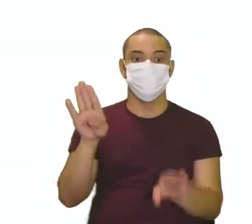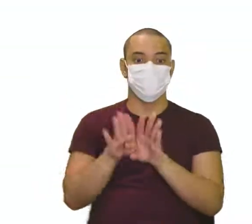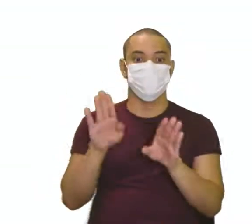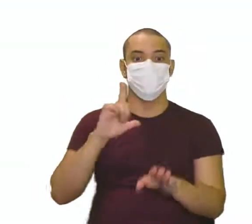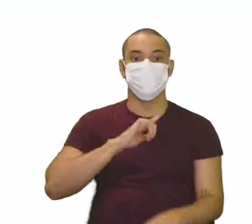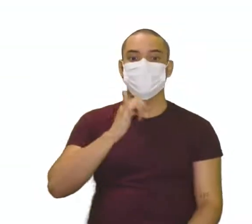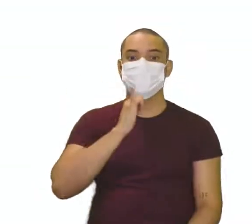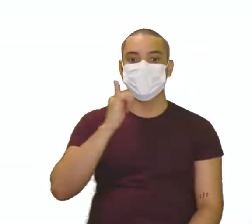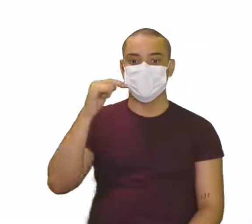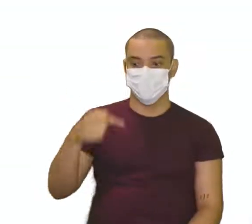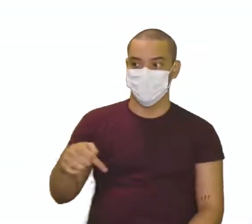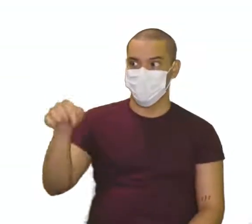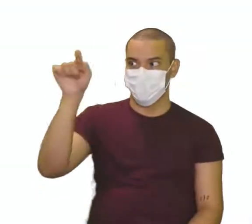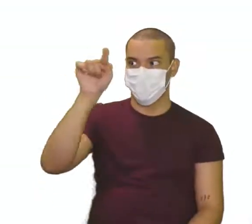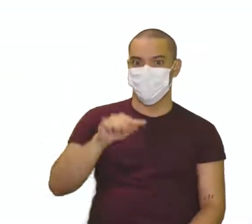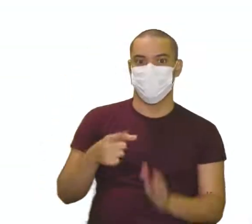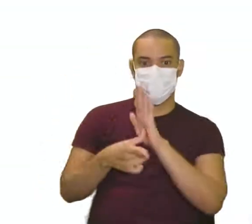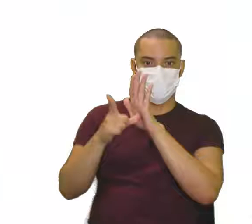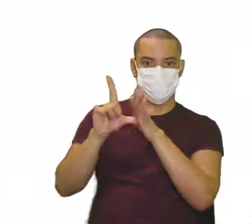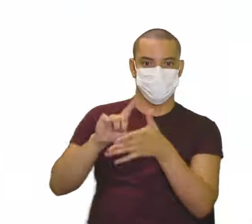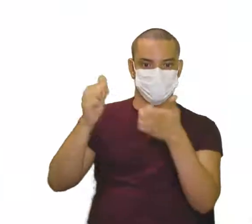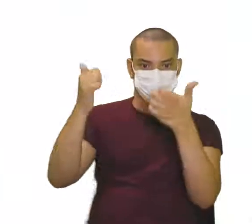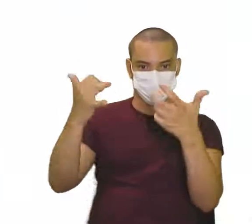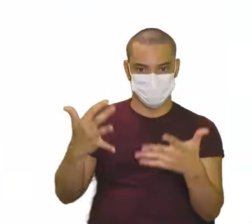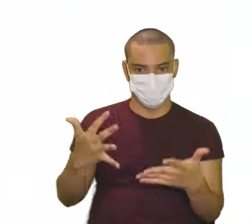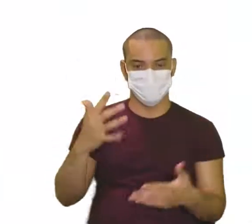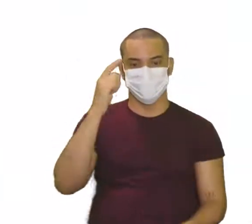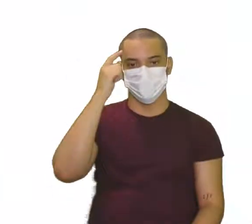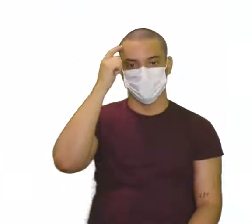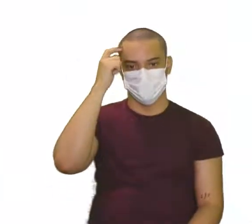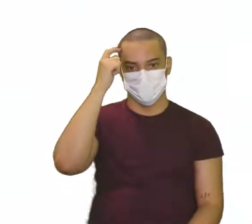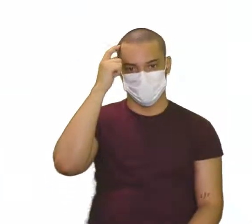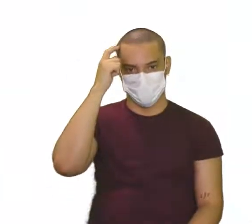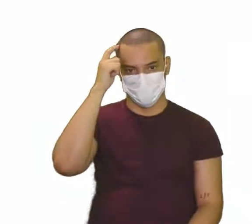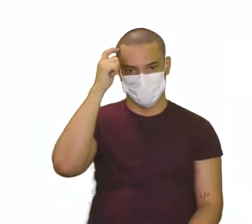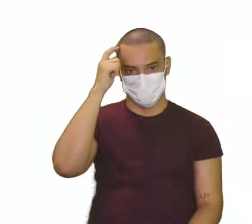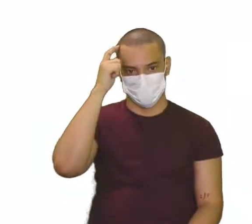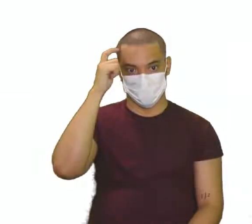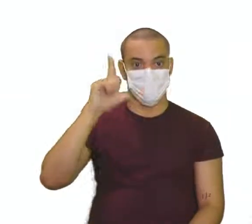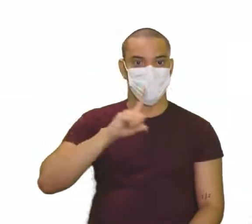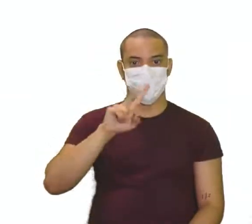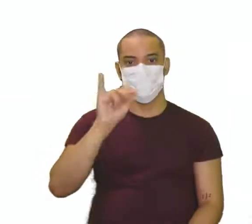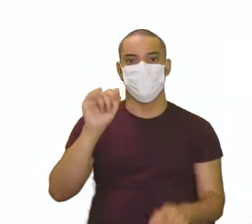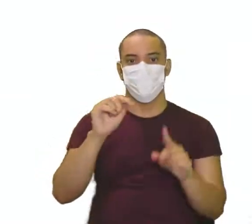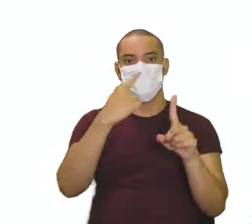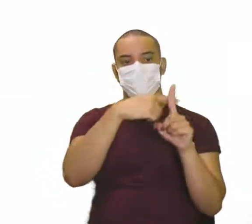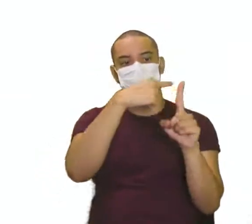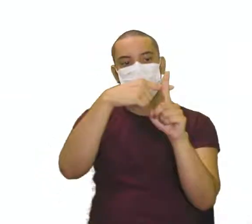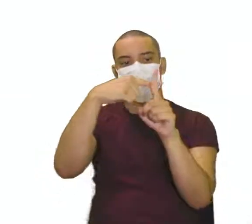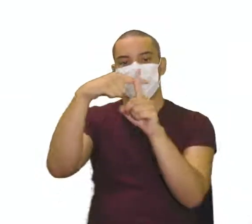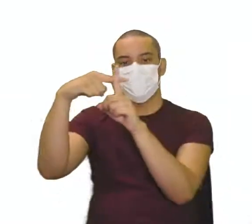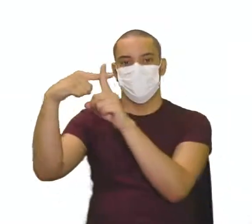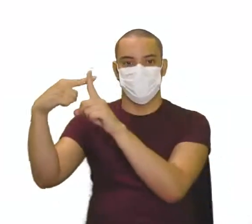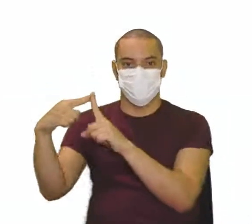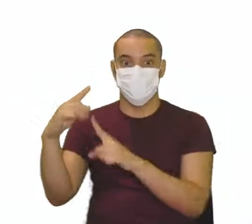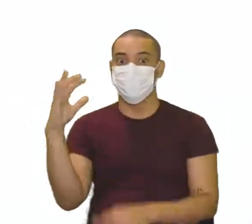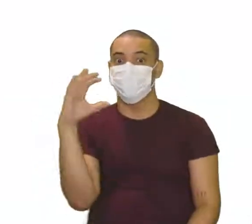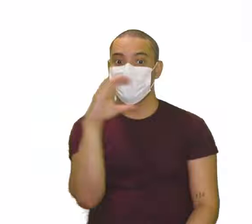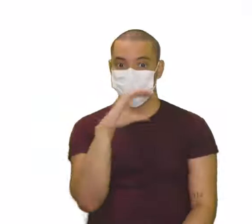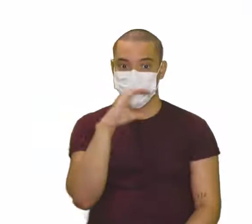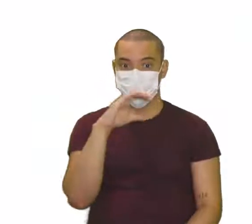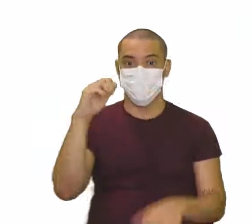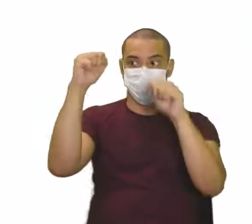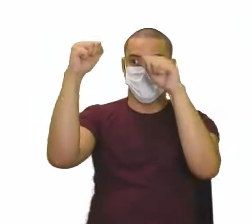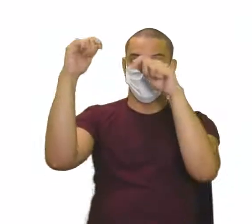nosso elétron, como eu falei para vocês. Daqui até aqui, olha só, ele vai com movimento acelerado, ok?